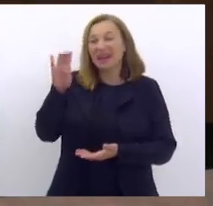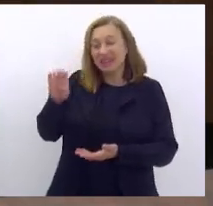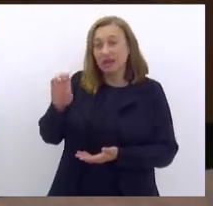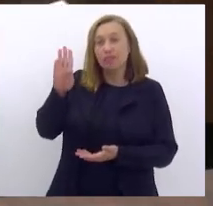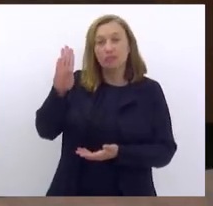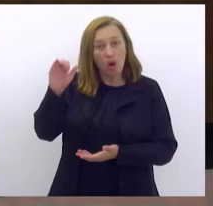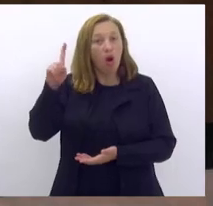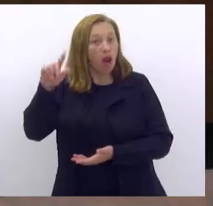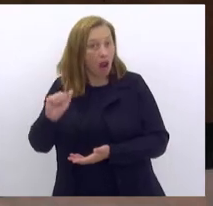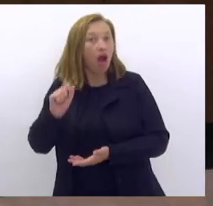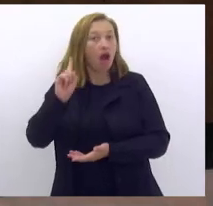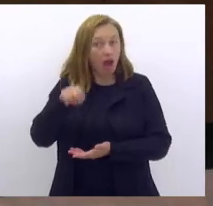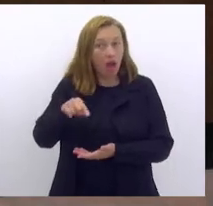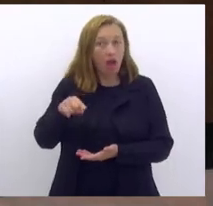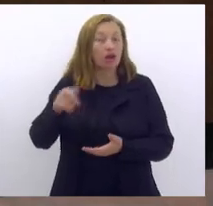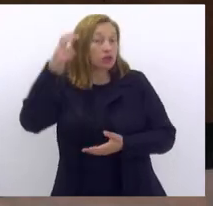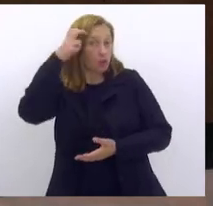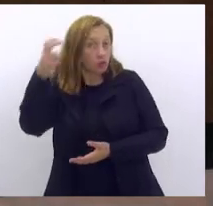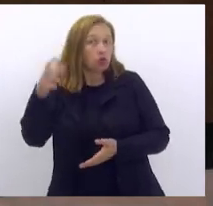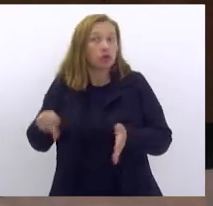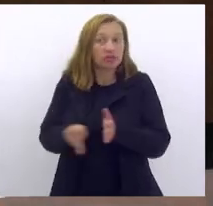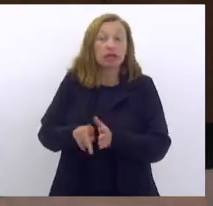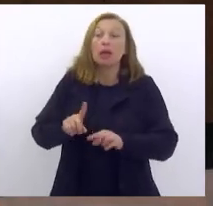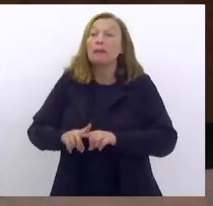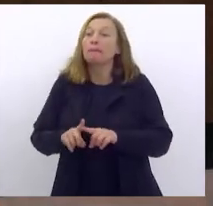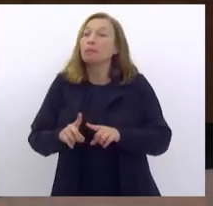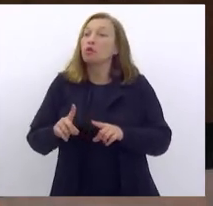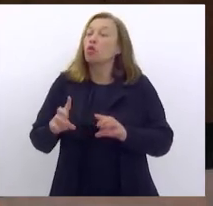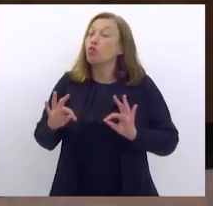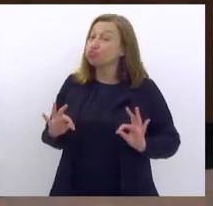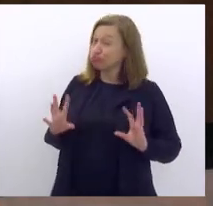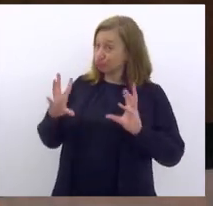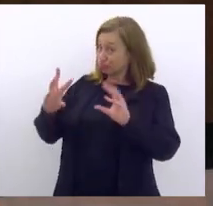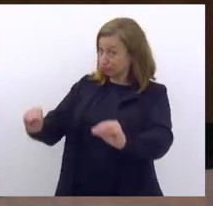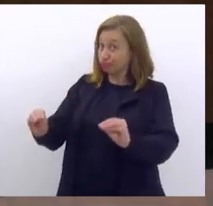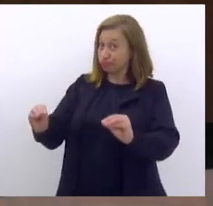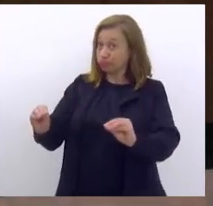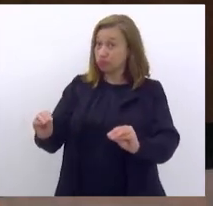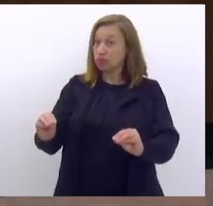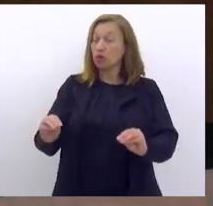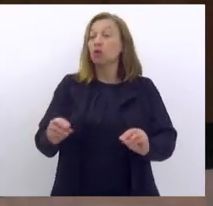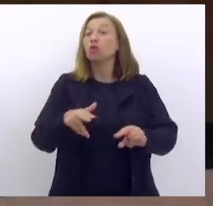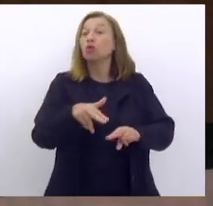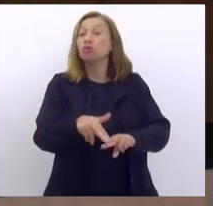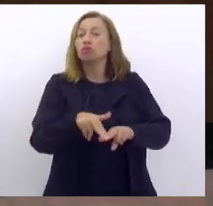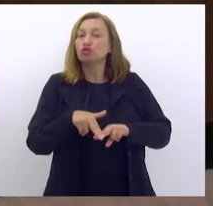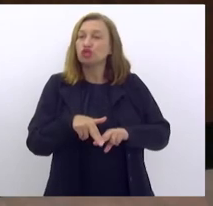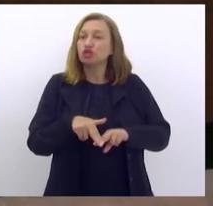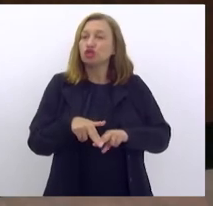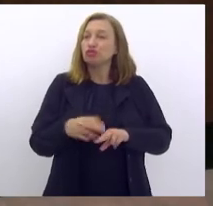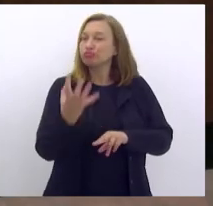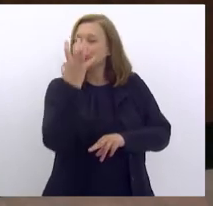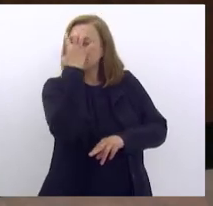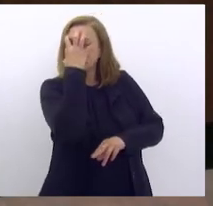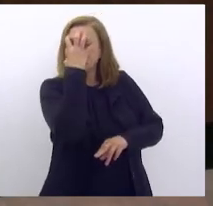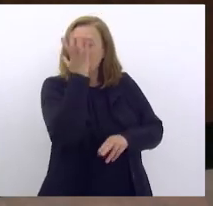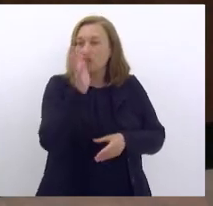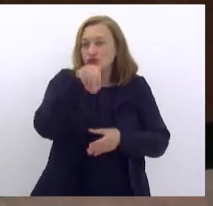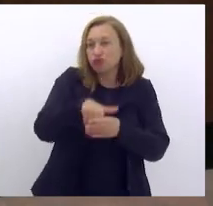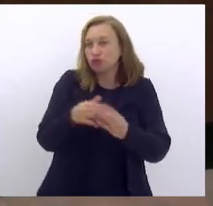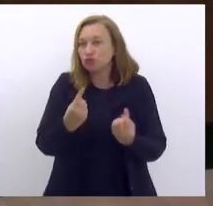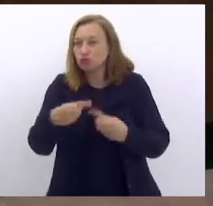uma manifestação cultural. Contudo, em razão da máscara, meu voto é o